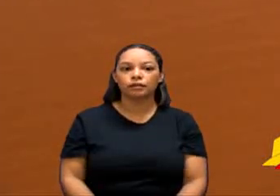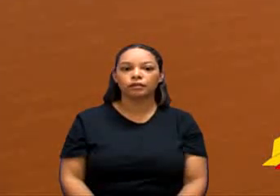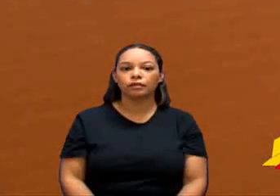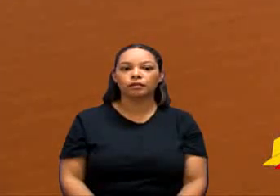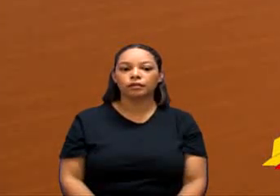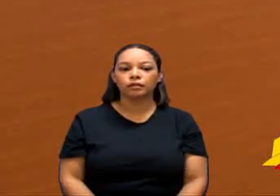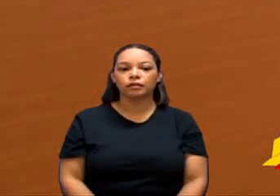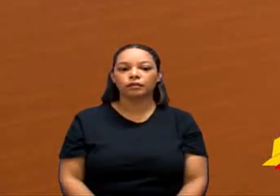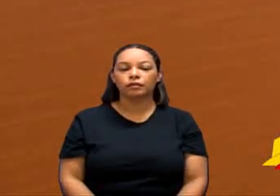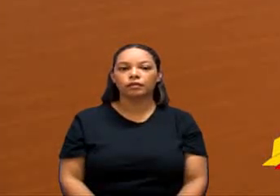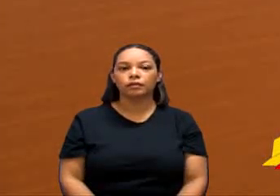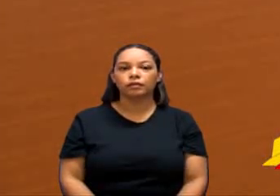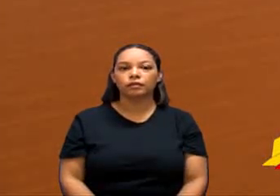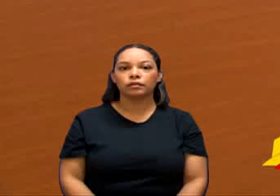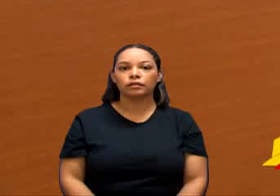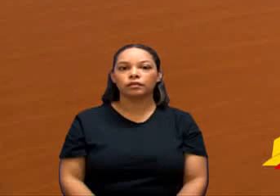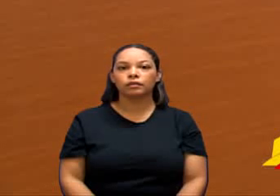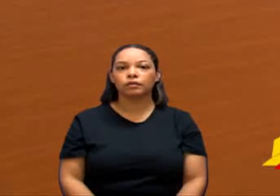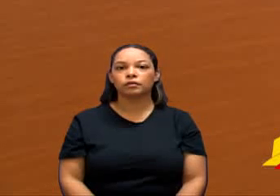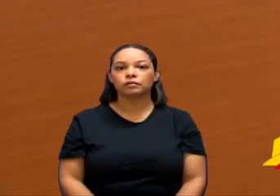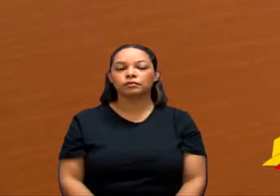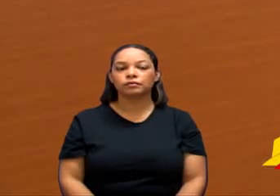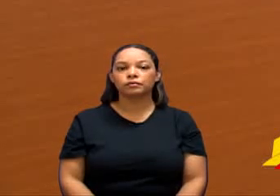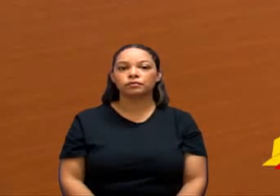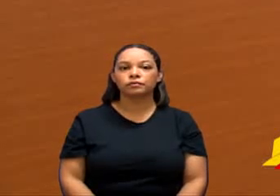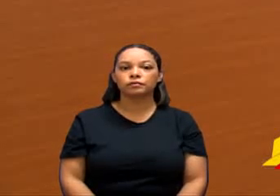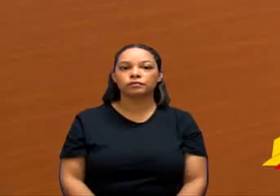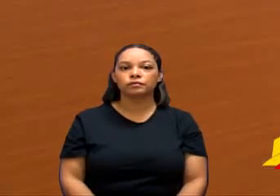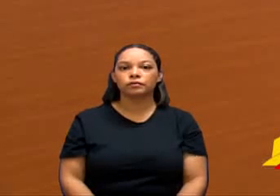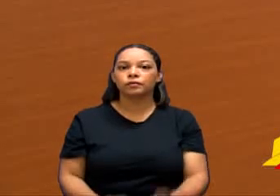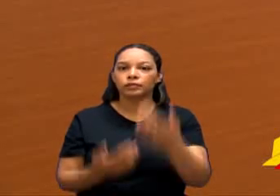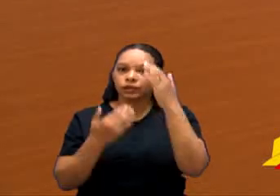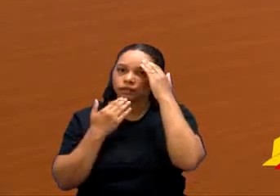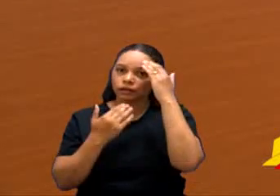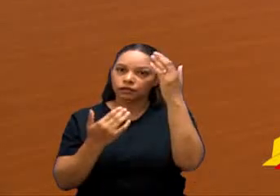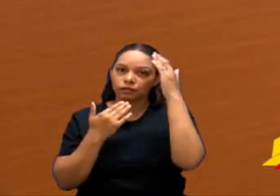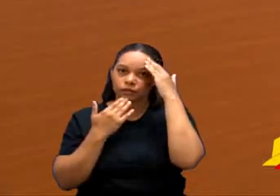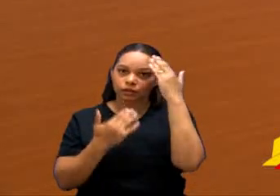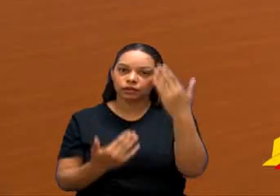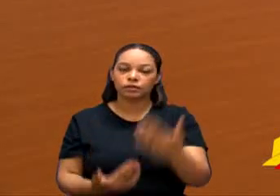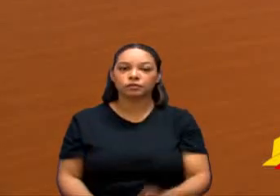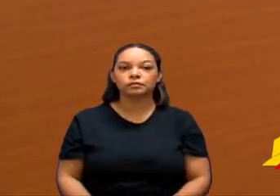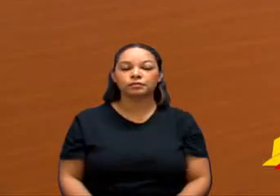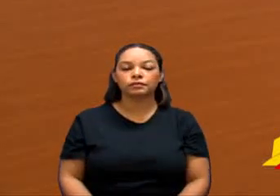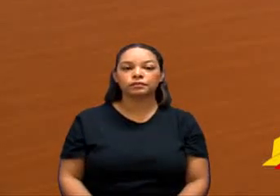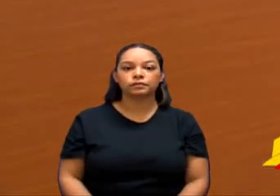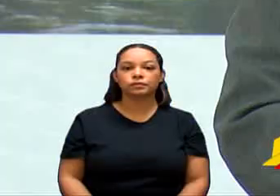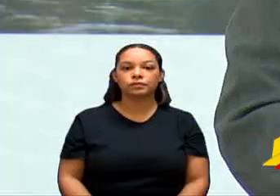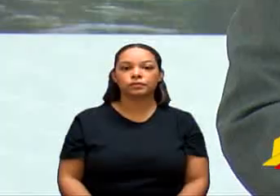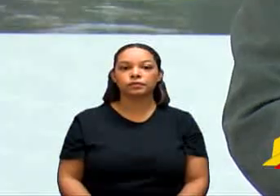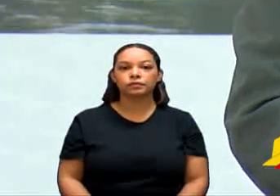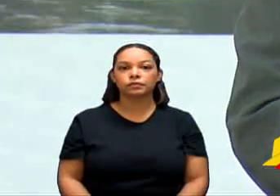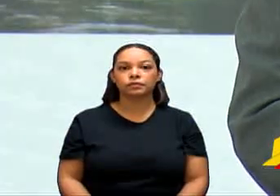Claro que sim. O maior prazer. Senhor presidente, obrigado, querido. Sucesso.